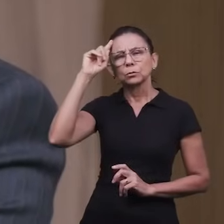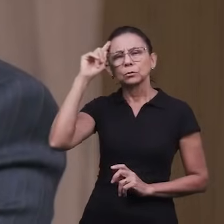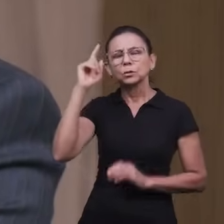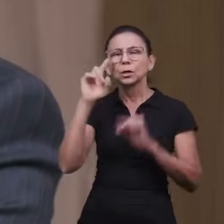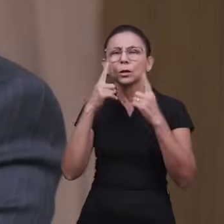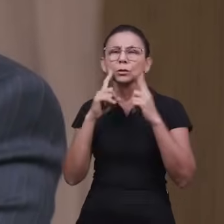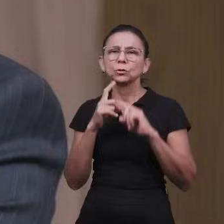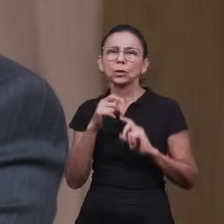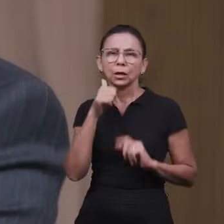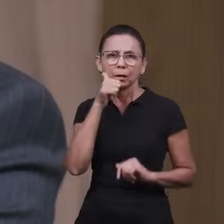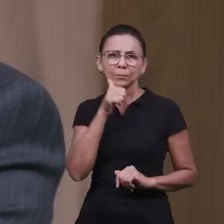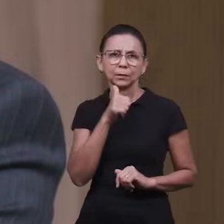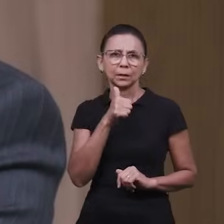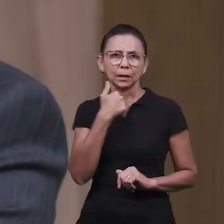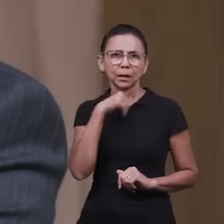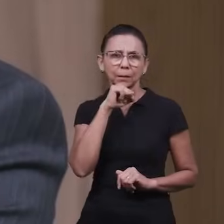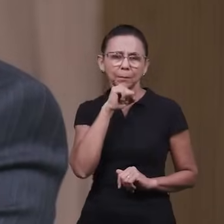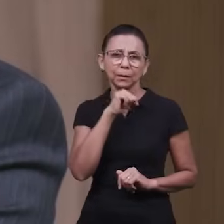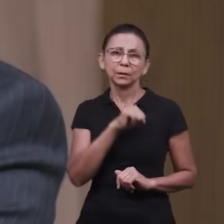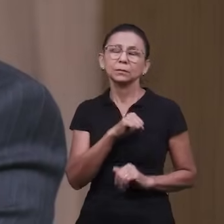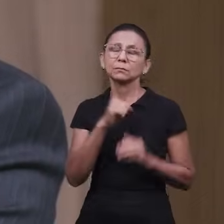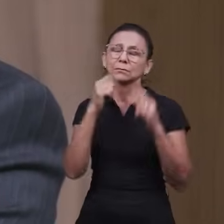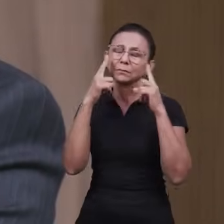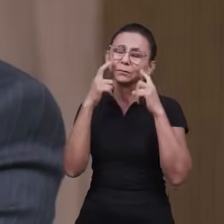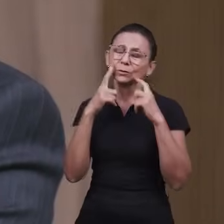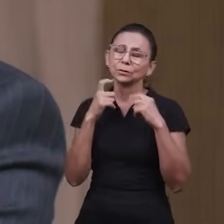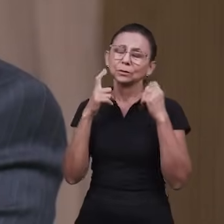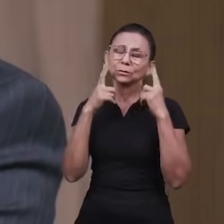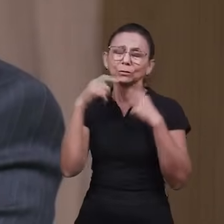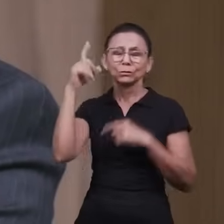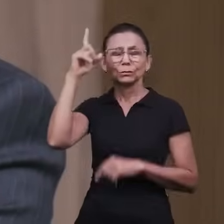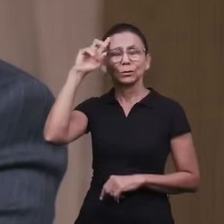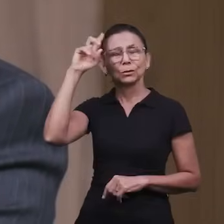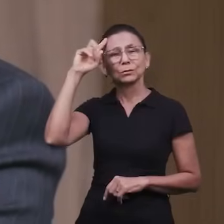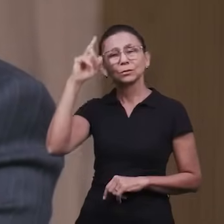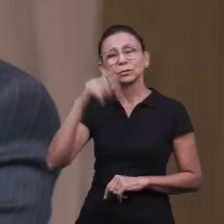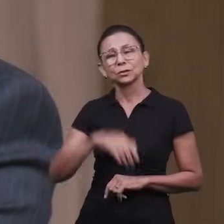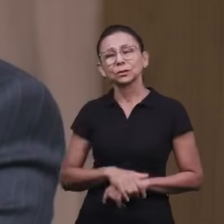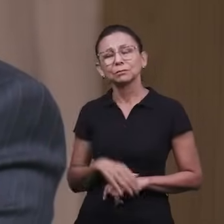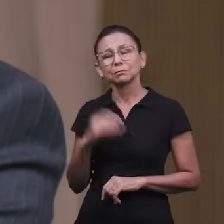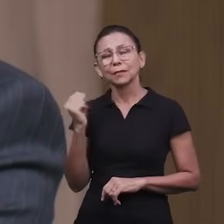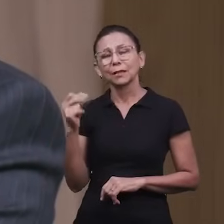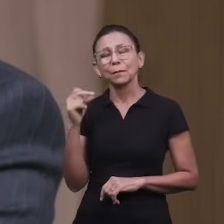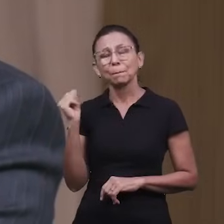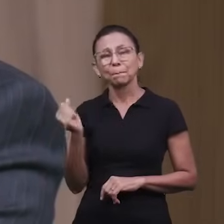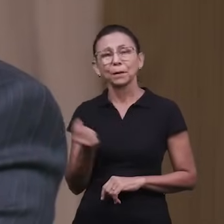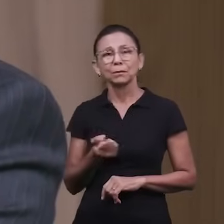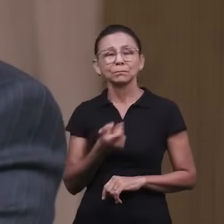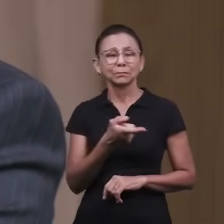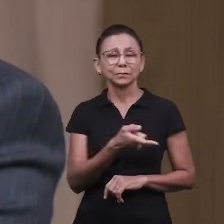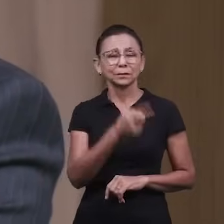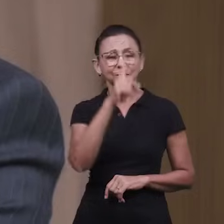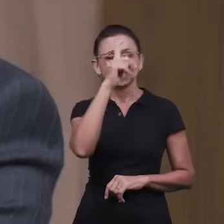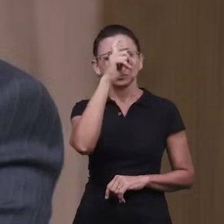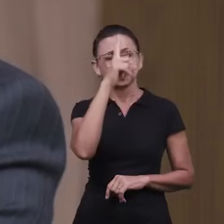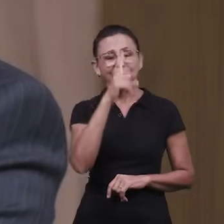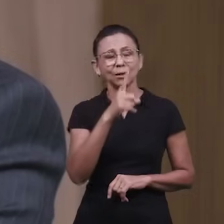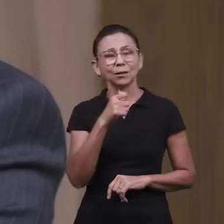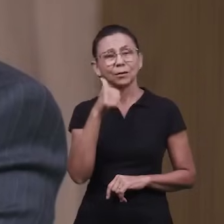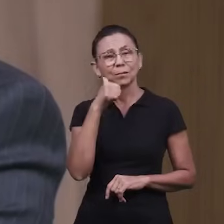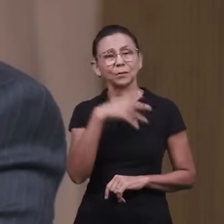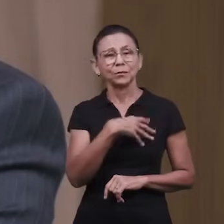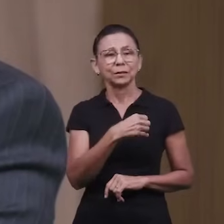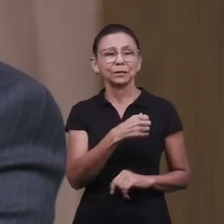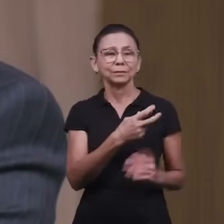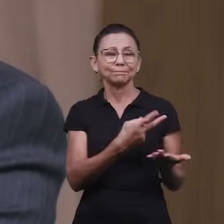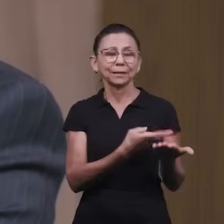Eu choro muito por essa situação, já tem tanto tempo que nós estamos aqui. E eu conversei com ela ali e falei assim: olha, nós